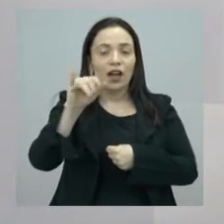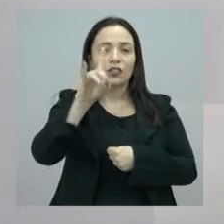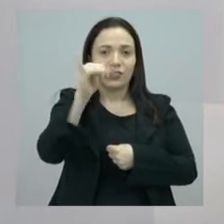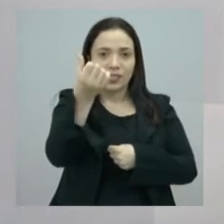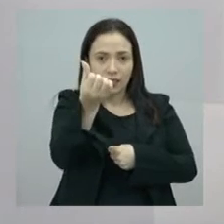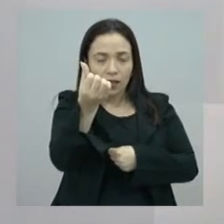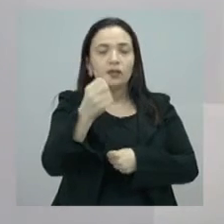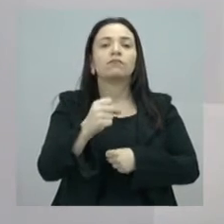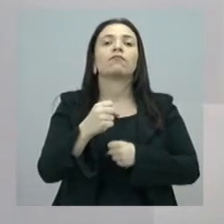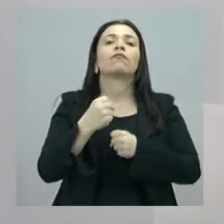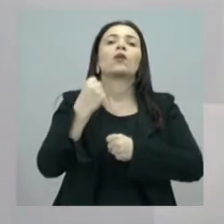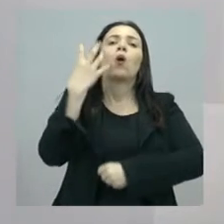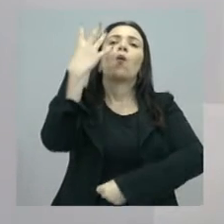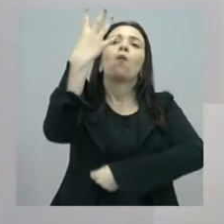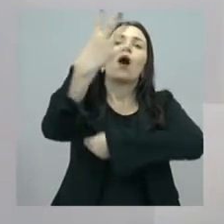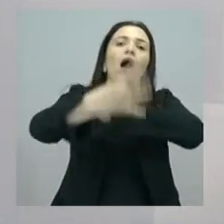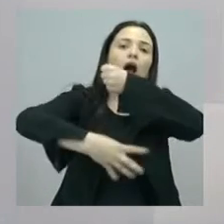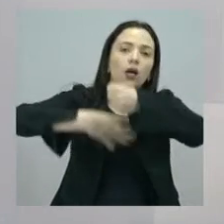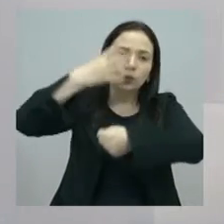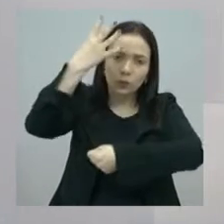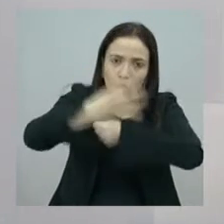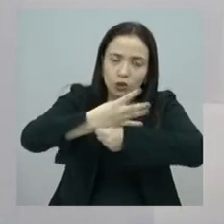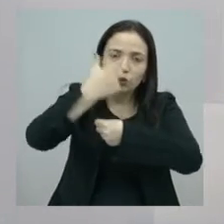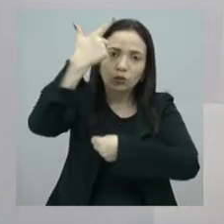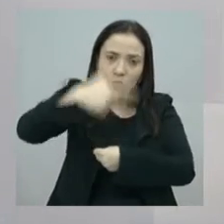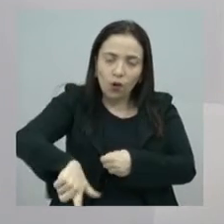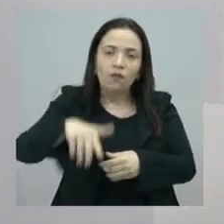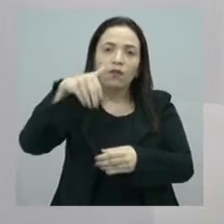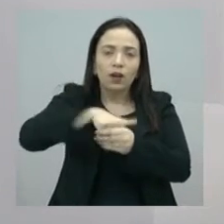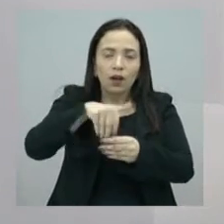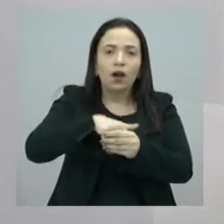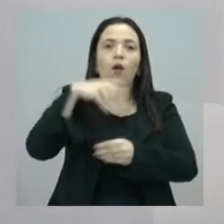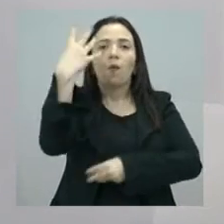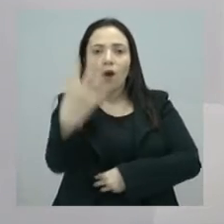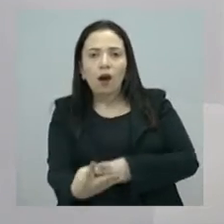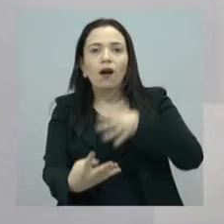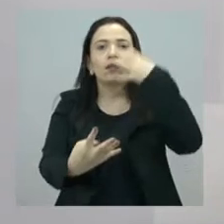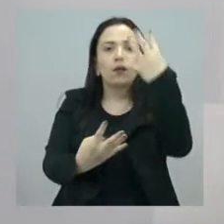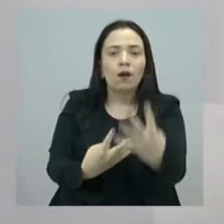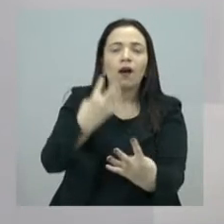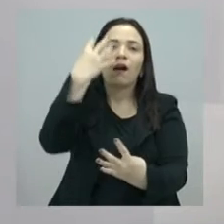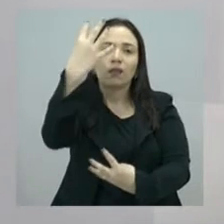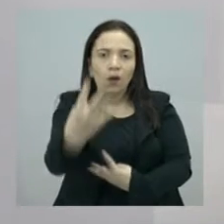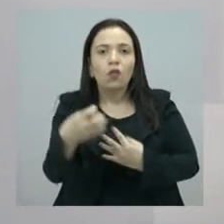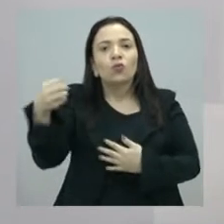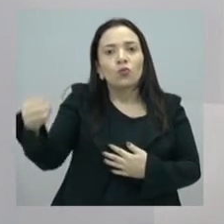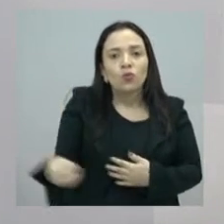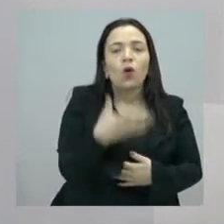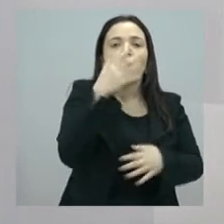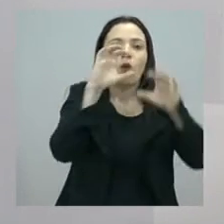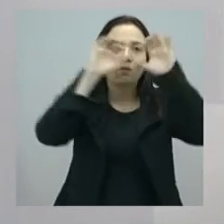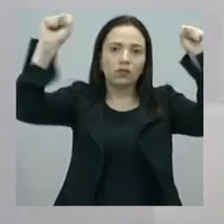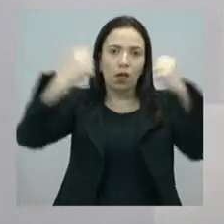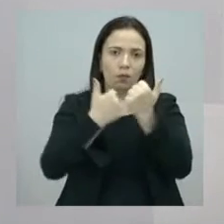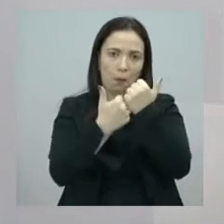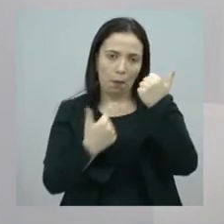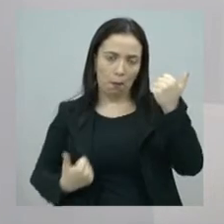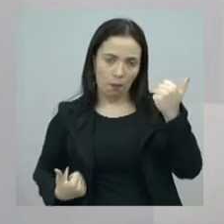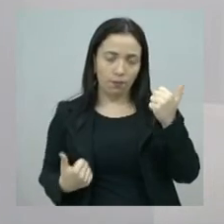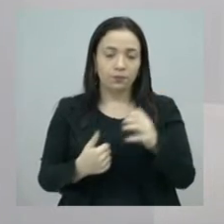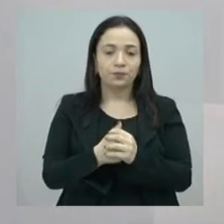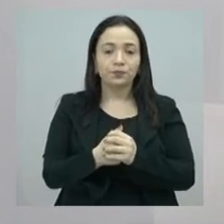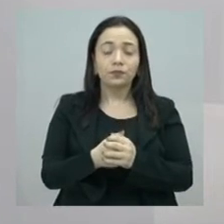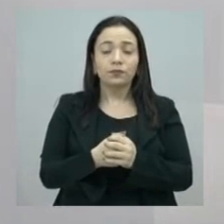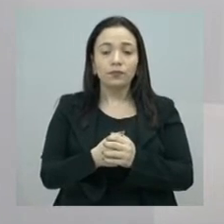anos, novamente, todo o país vai estar renovando o colegiado. E nessa renovação do